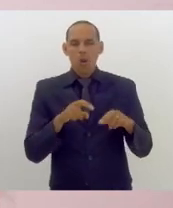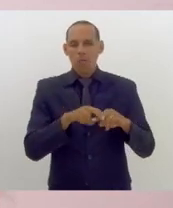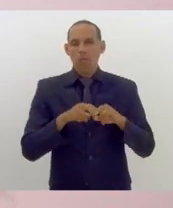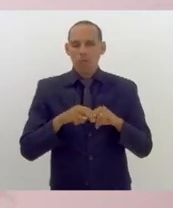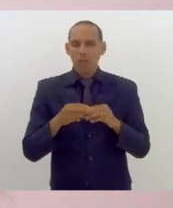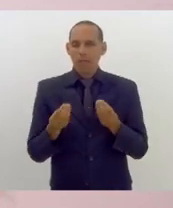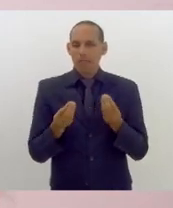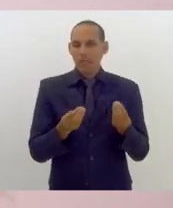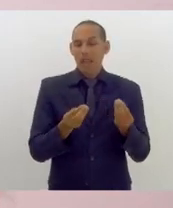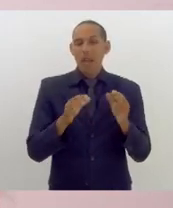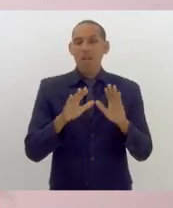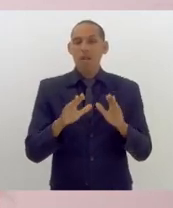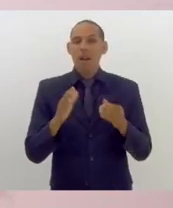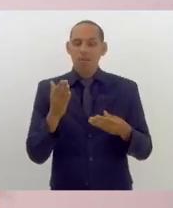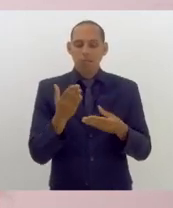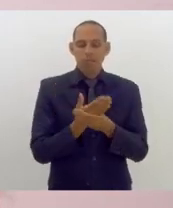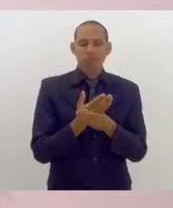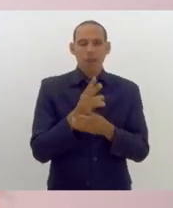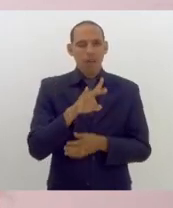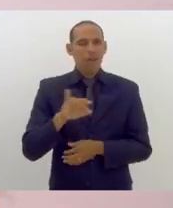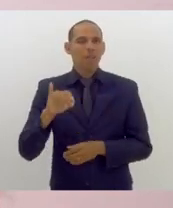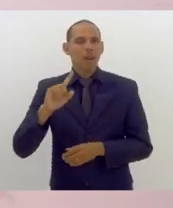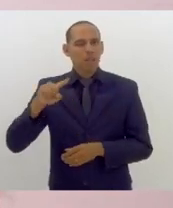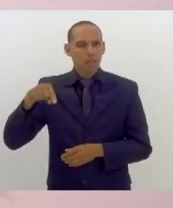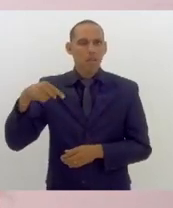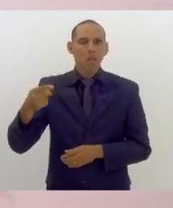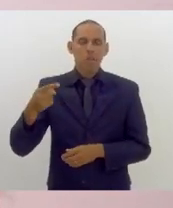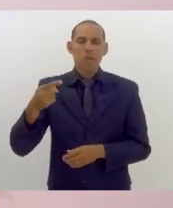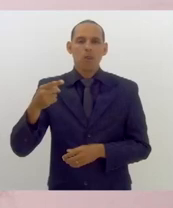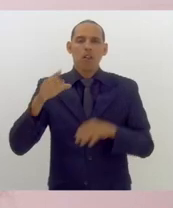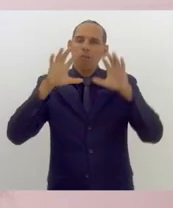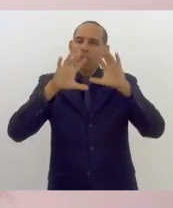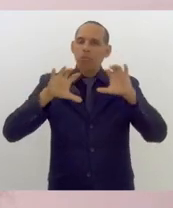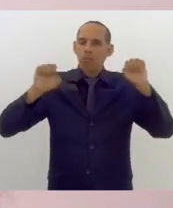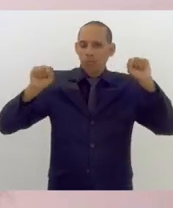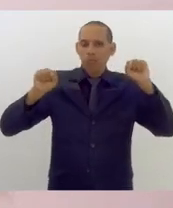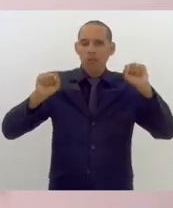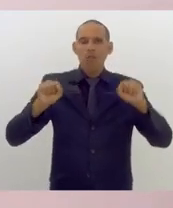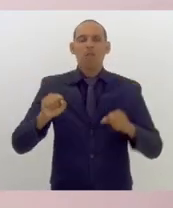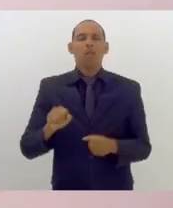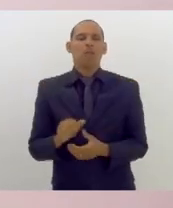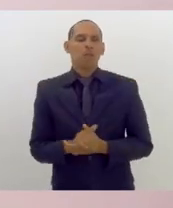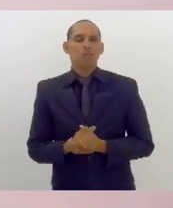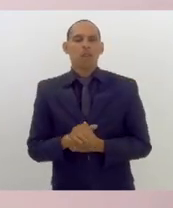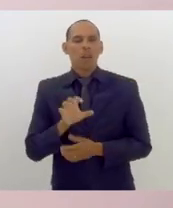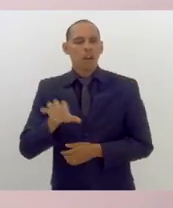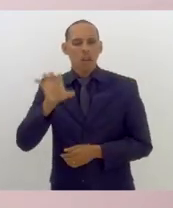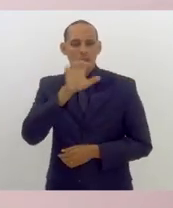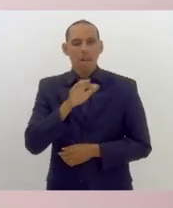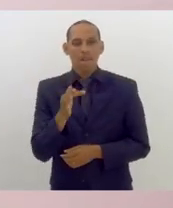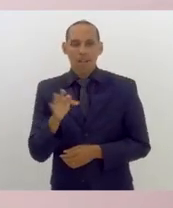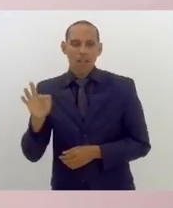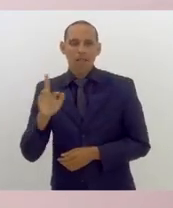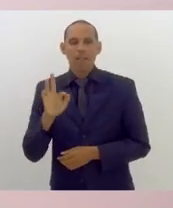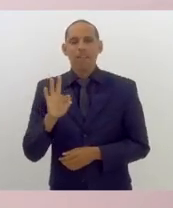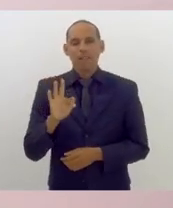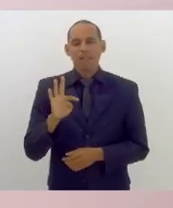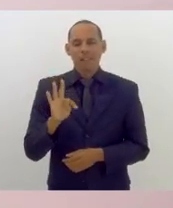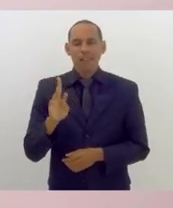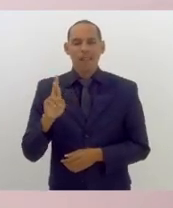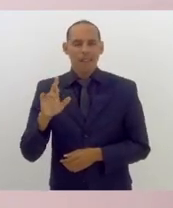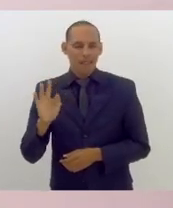que os autos deverão ser remetidos posteriormente ao Tribunal Regional Federal da segunda região para julgamento